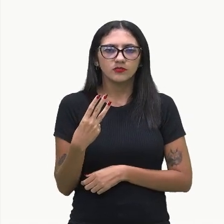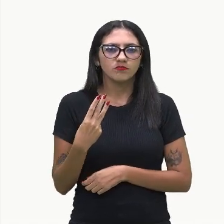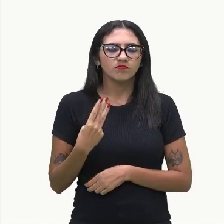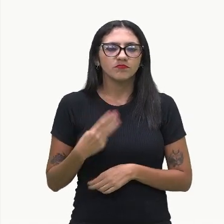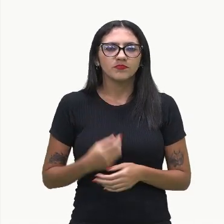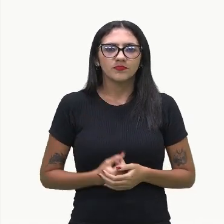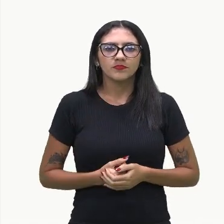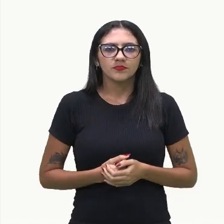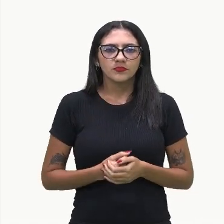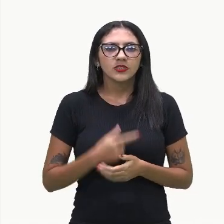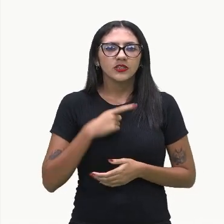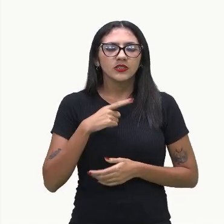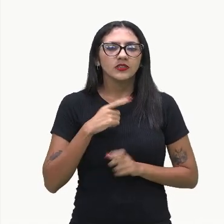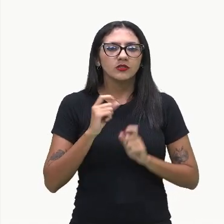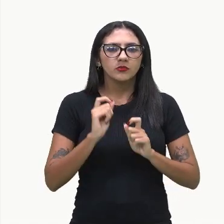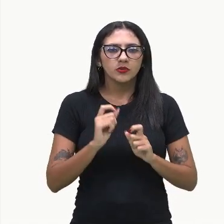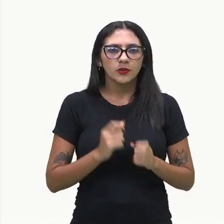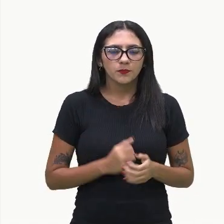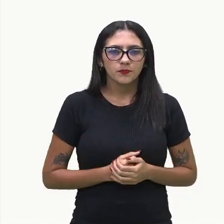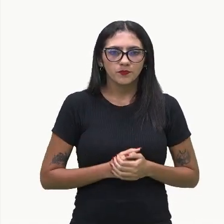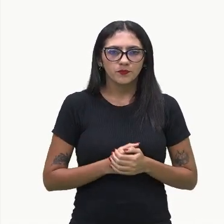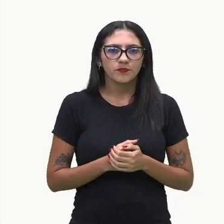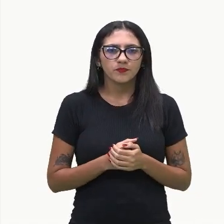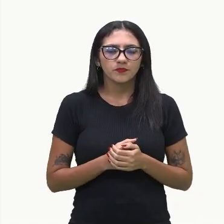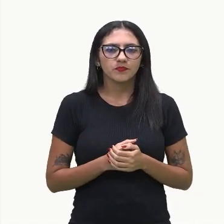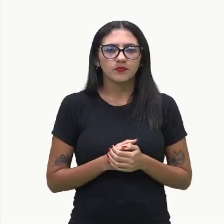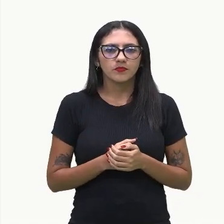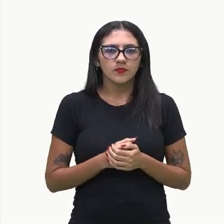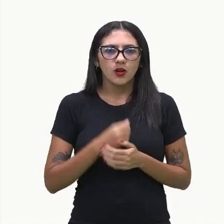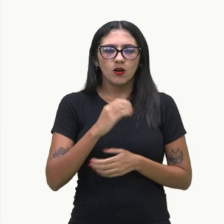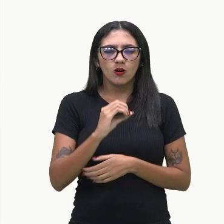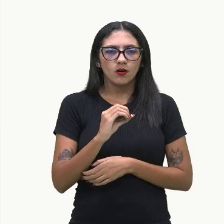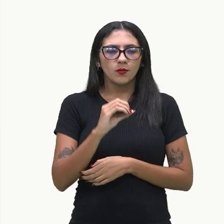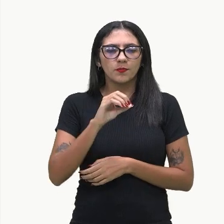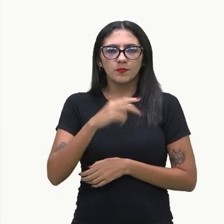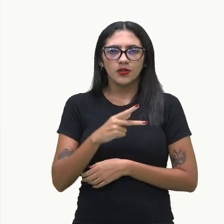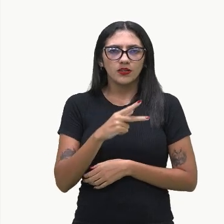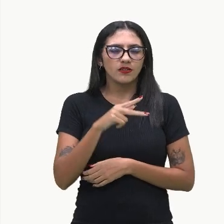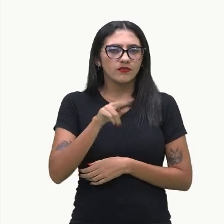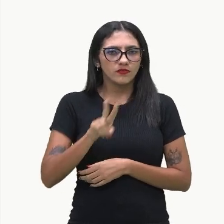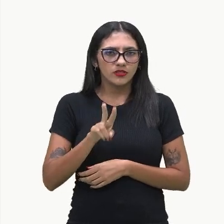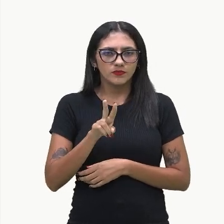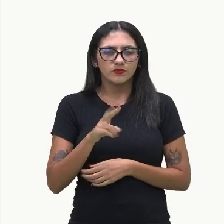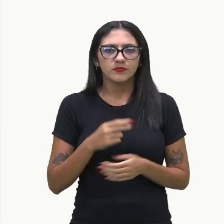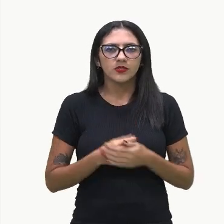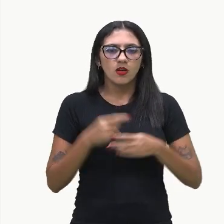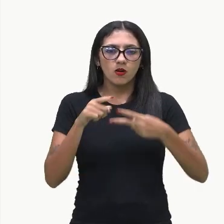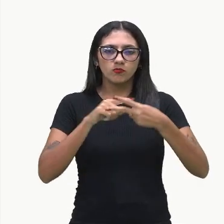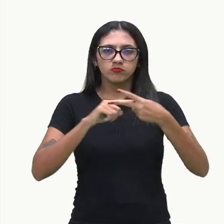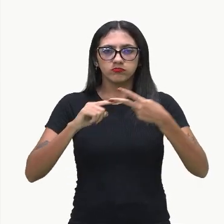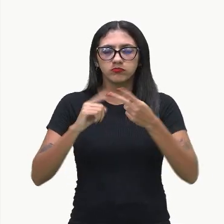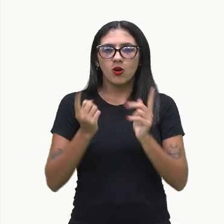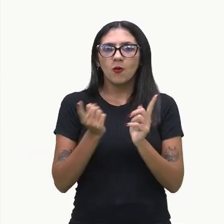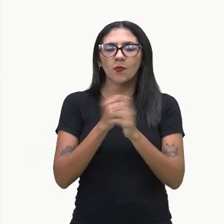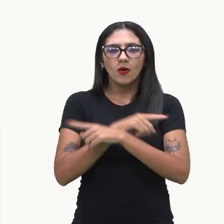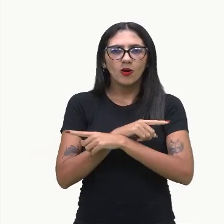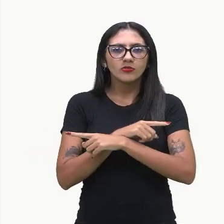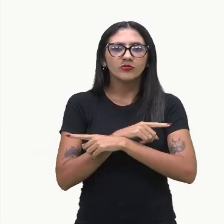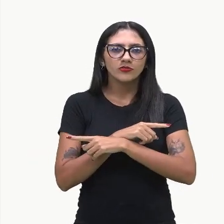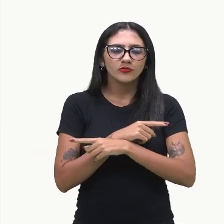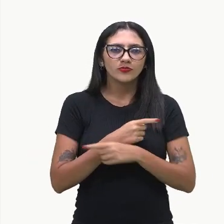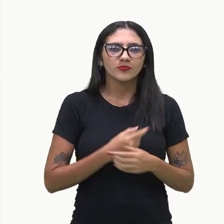graus são ângulos opostos pelo vértice, são OPV. Se eles são ângulos opostos